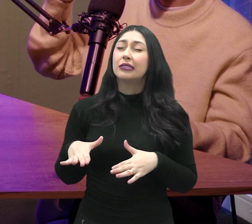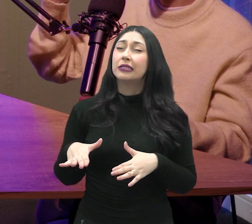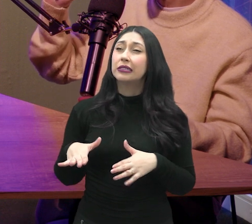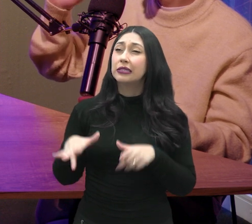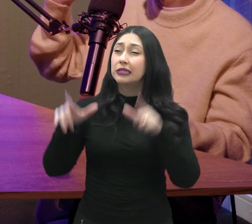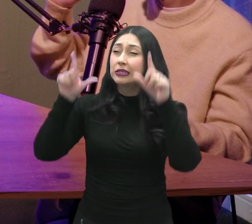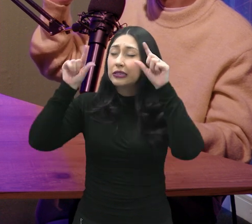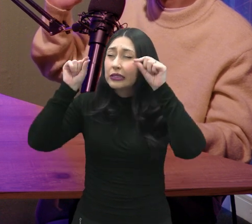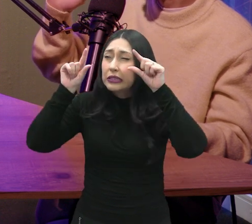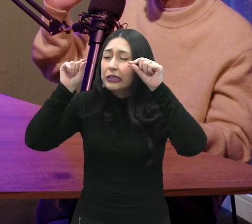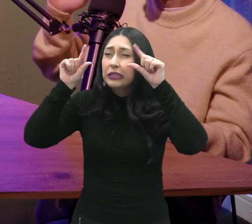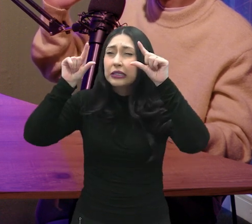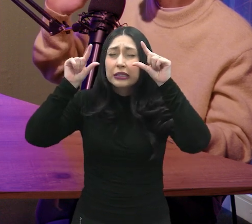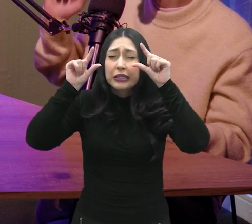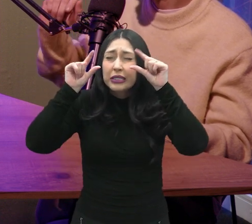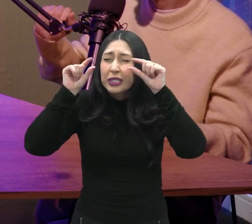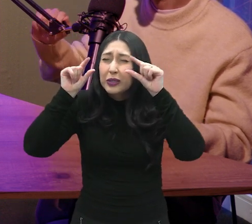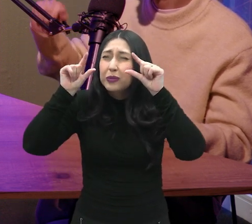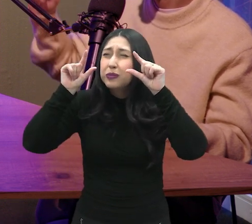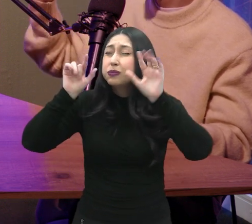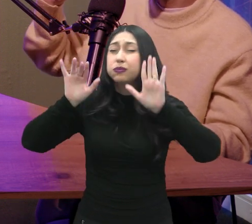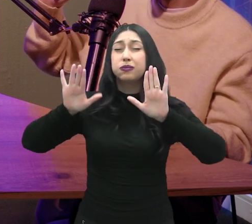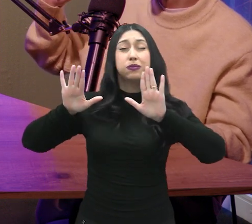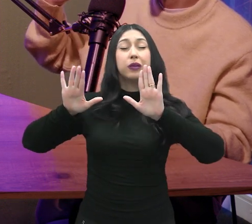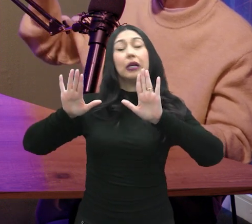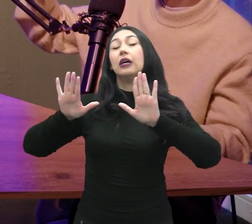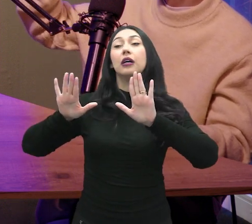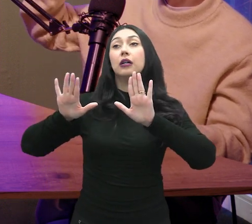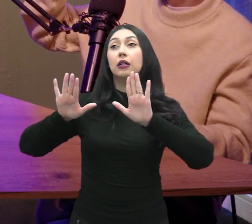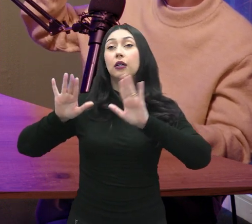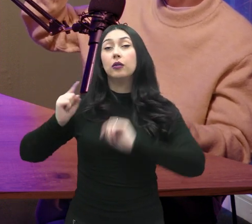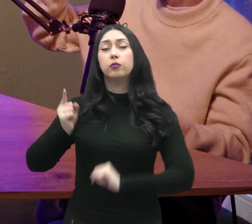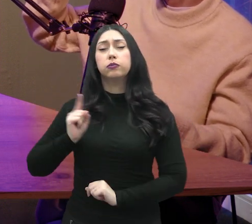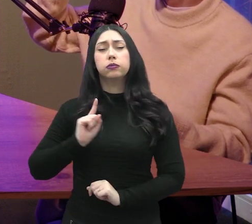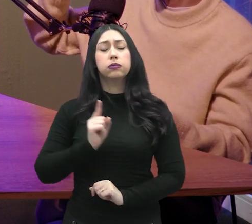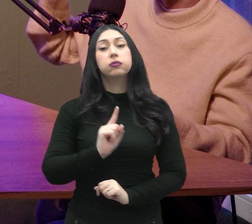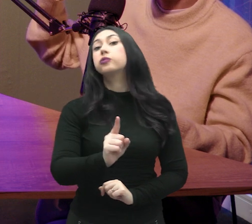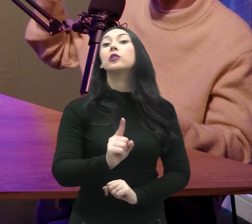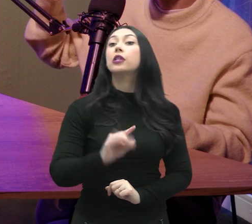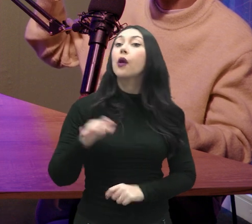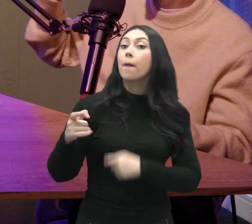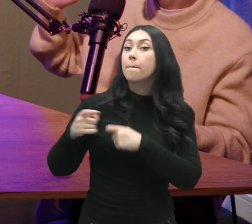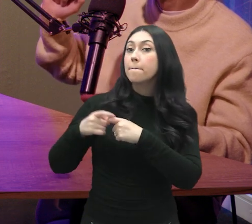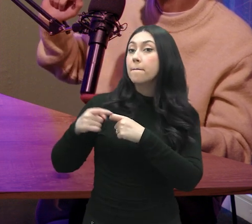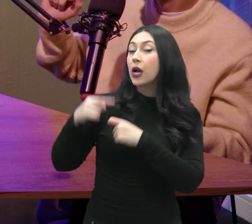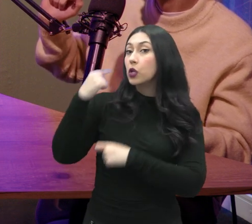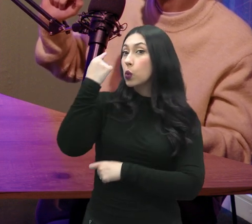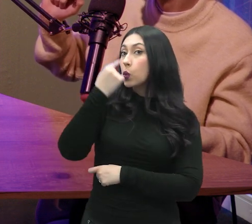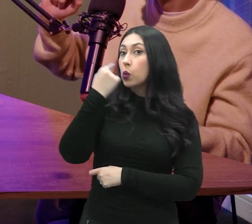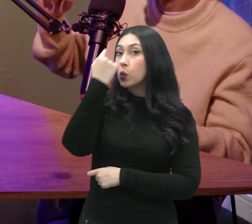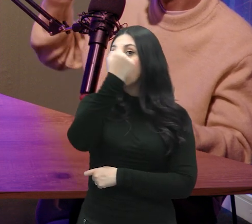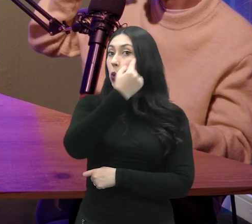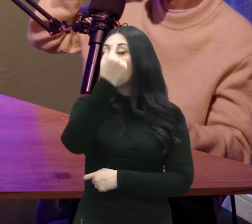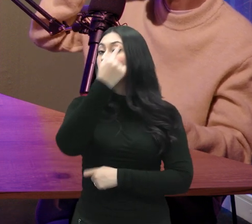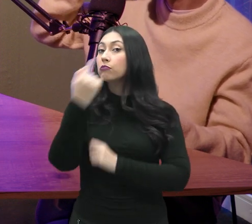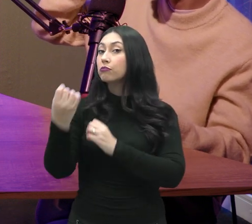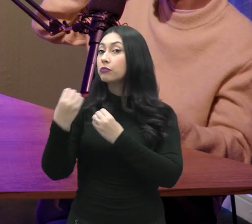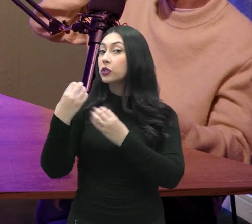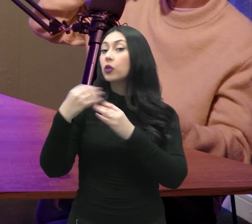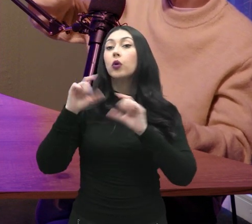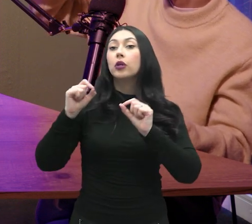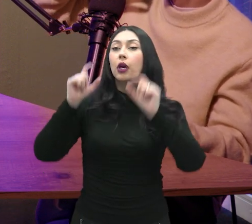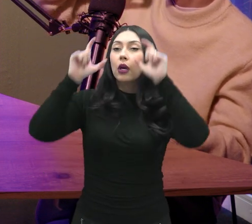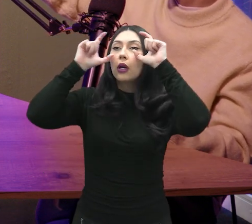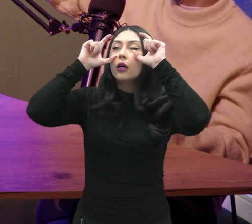vista começa a forçar demais, eu saio, e o oftalmologista me ensinou uma técnica que é tirar